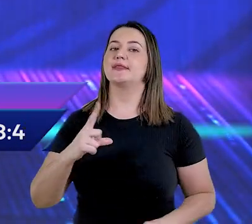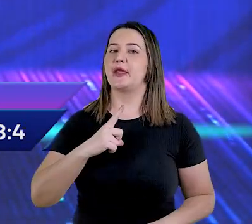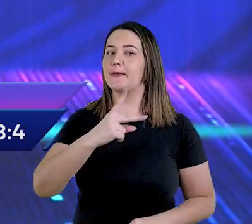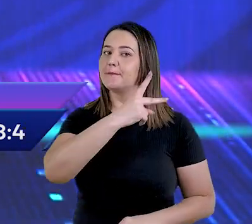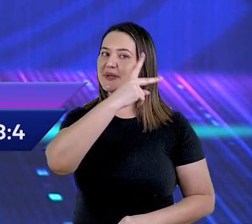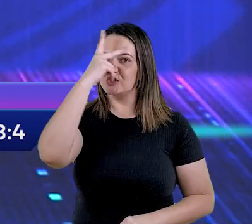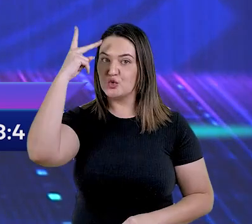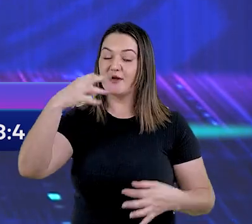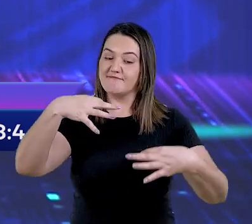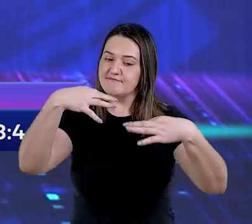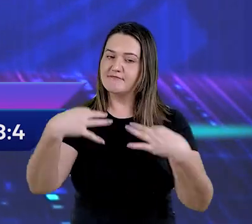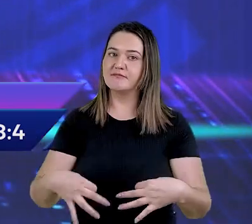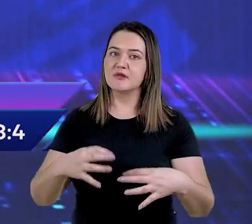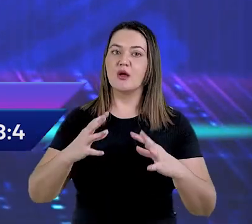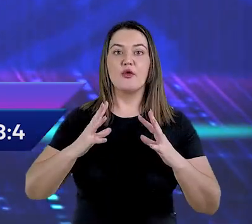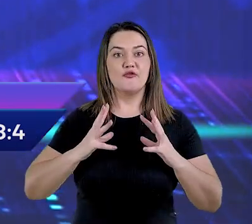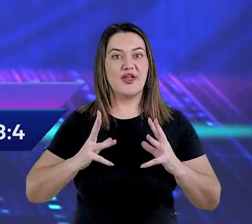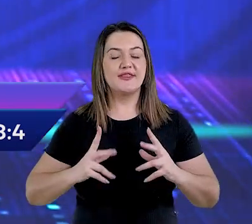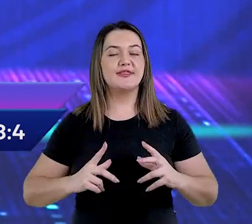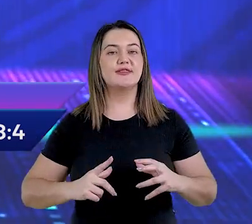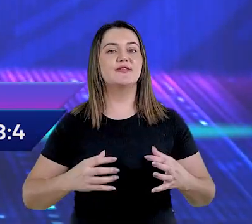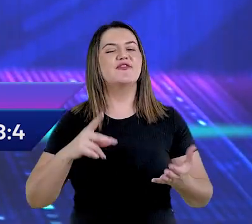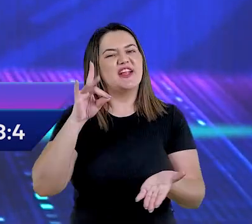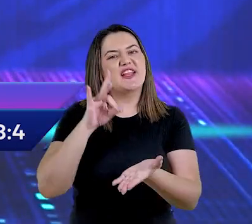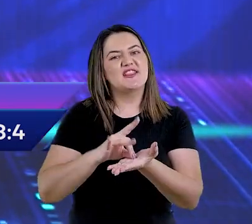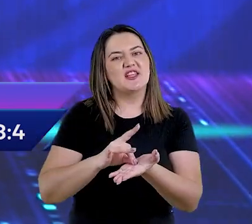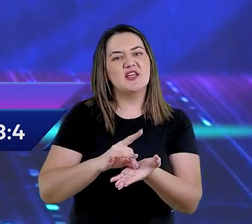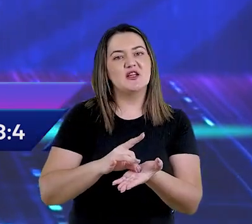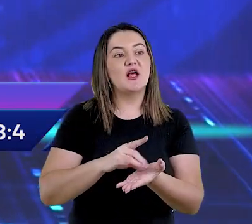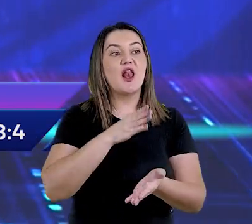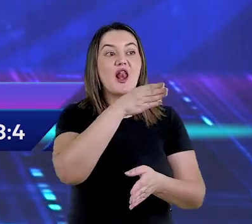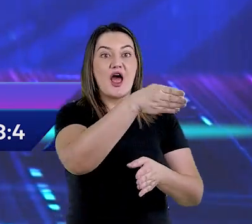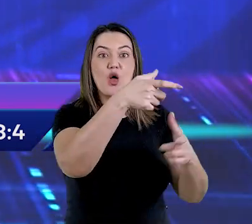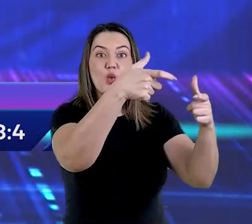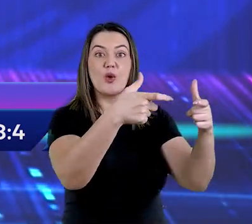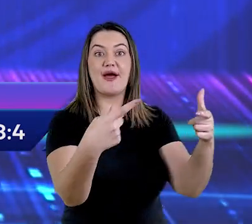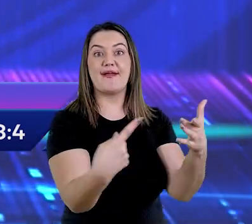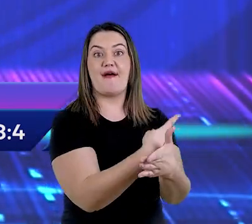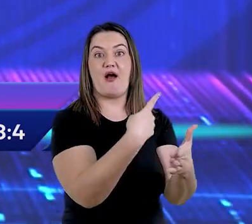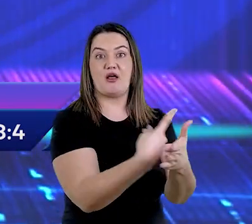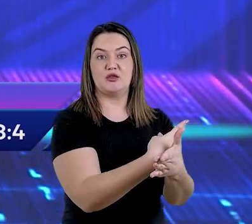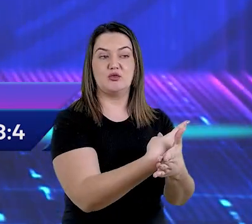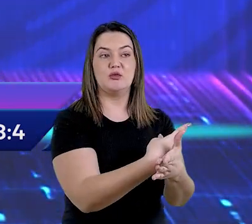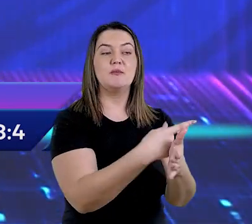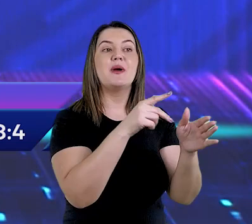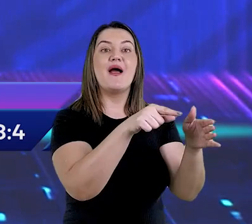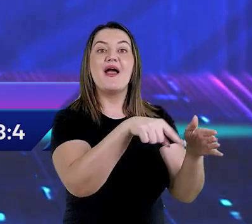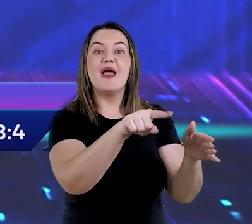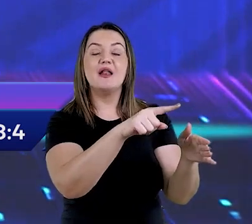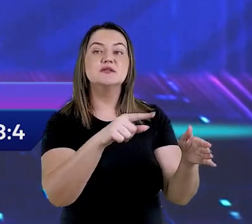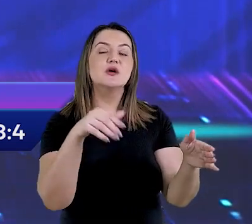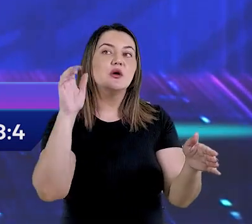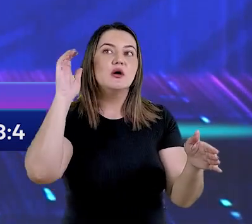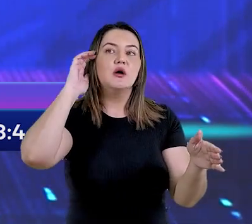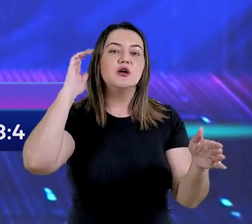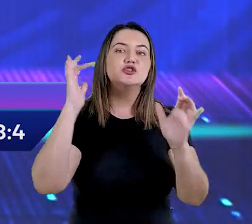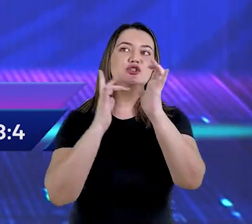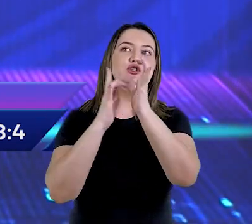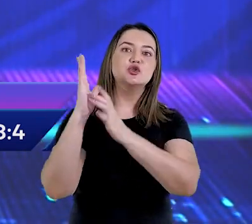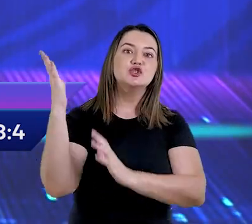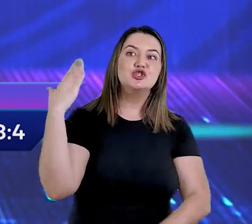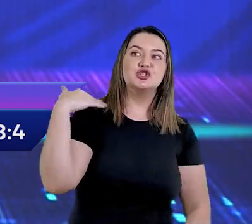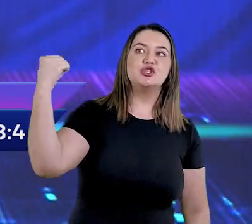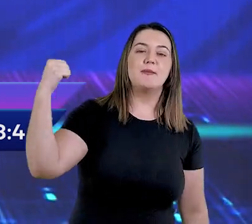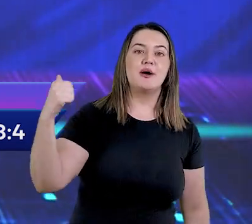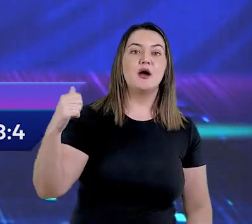pessoas sinceras em Babilônia que, ao ouvirem o chamado de Jesus, essas verdades reveladas